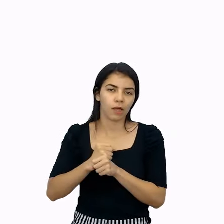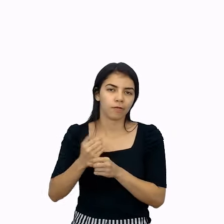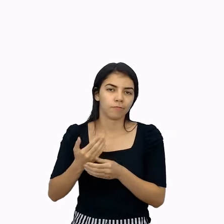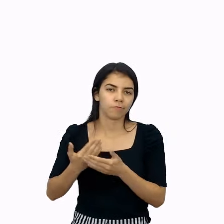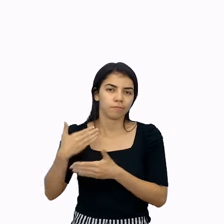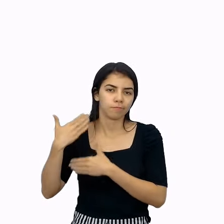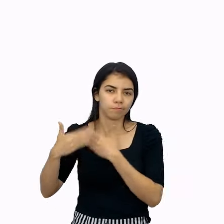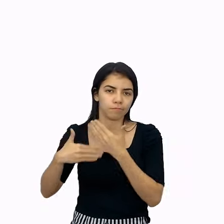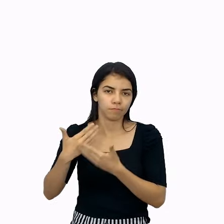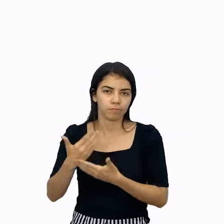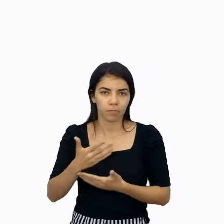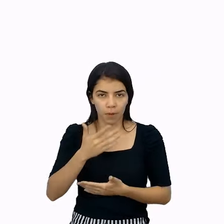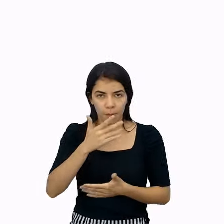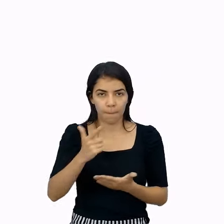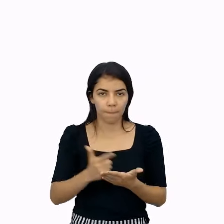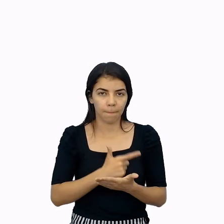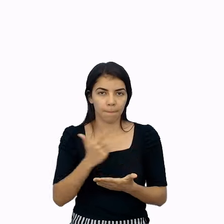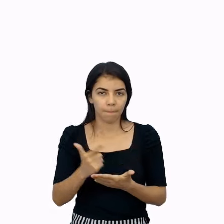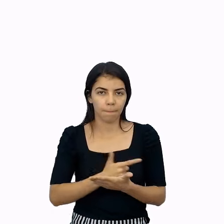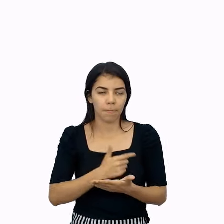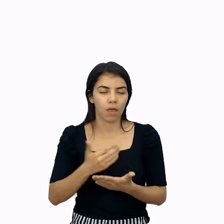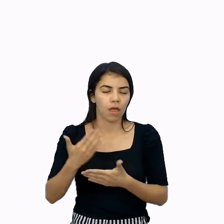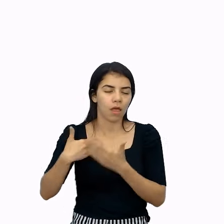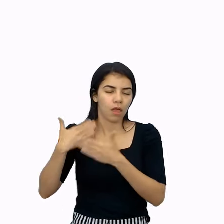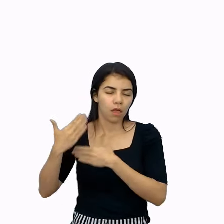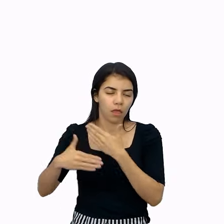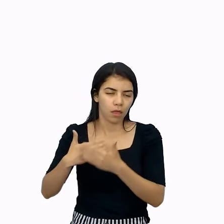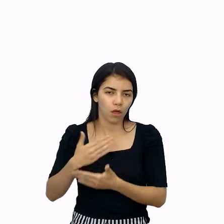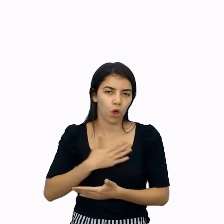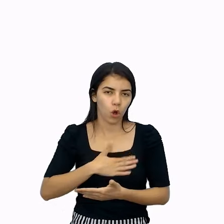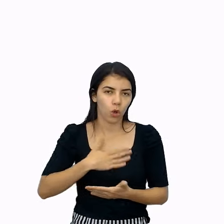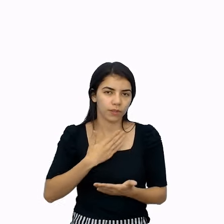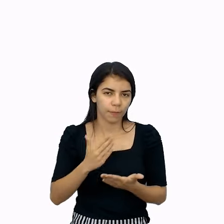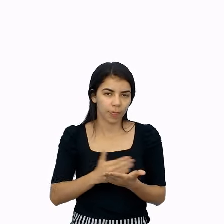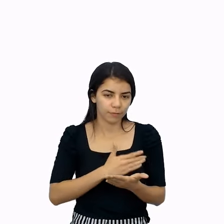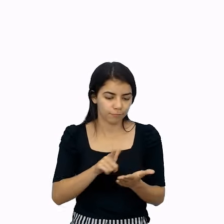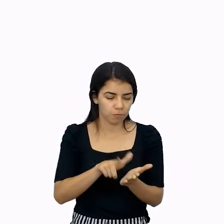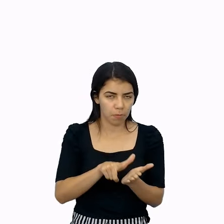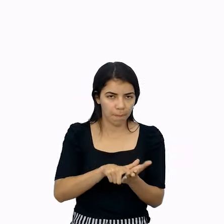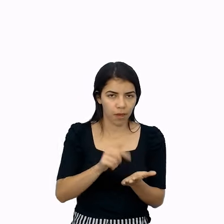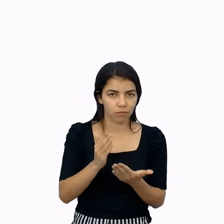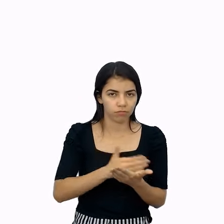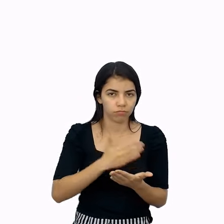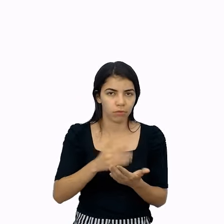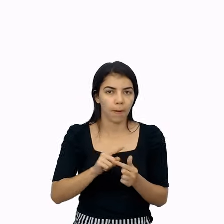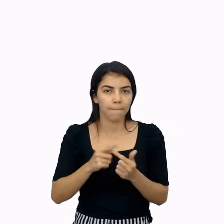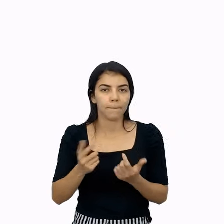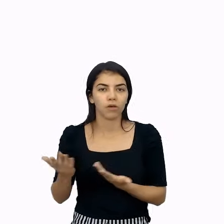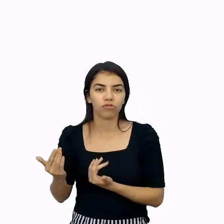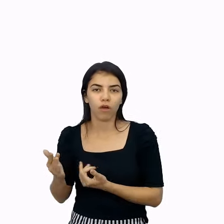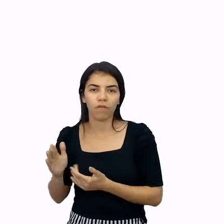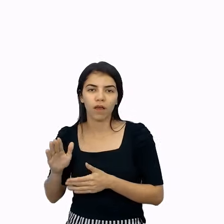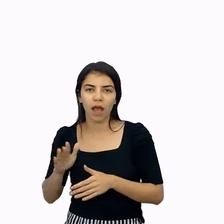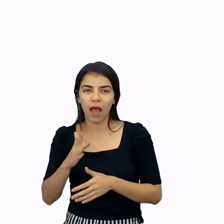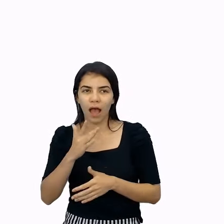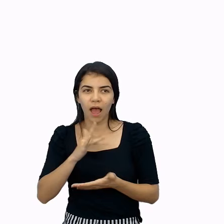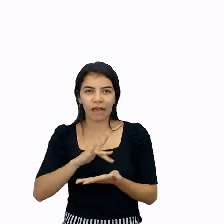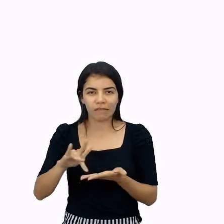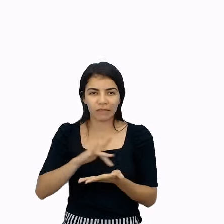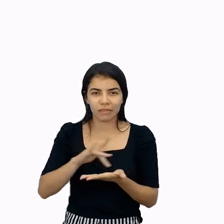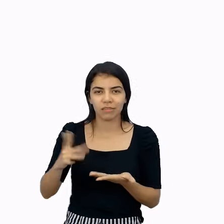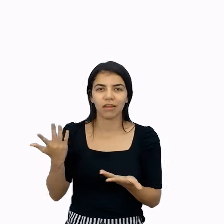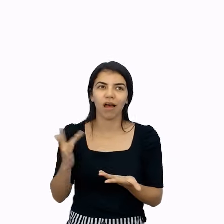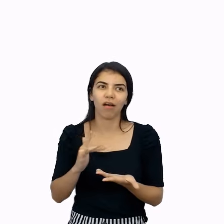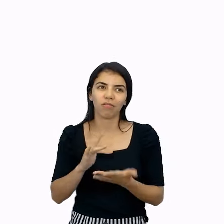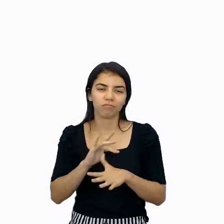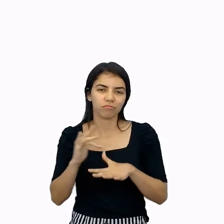bastante dos livros impressos, né? Os jovens podem gostar muito mais dos livros que podem ser ali digitalizados, os livros que